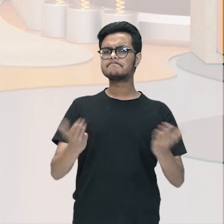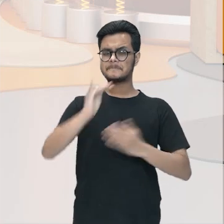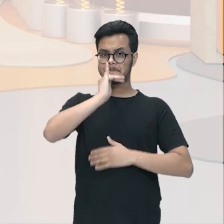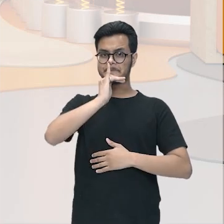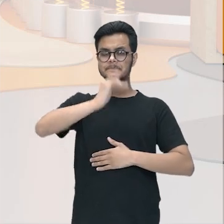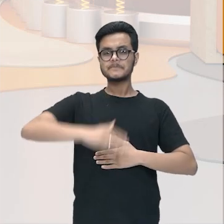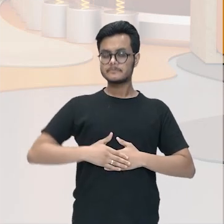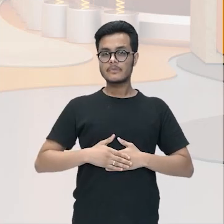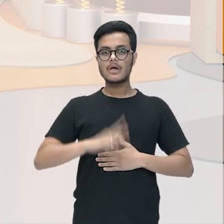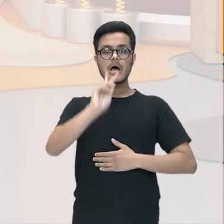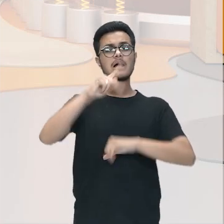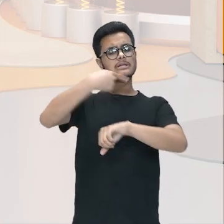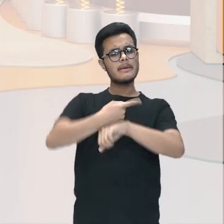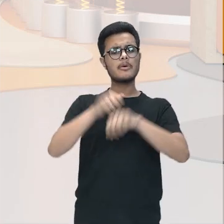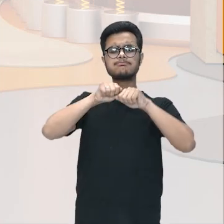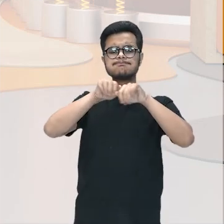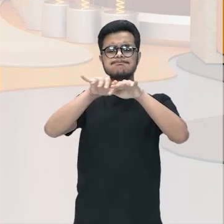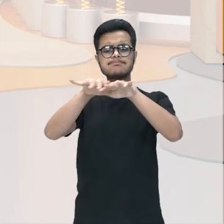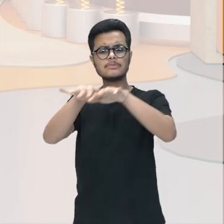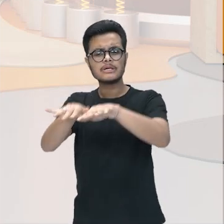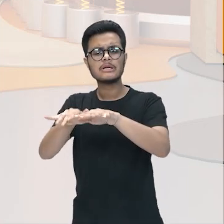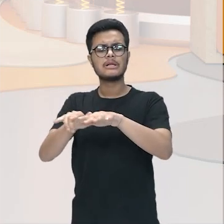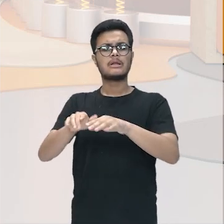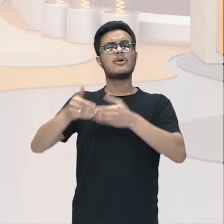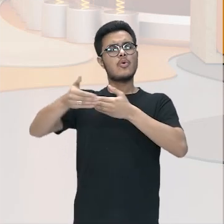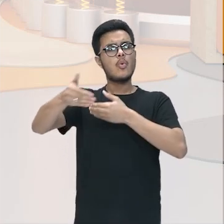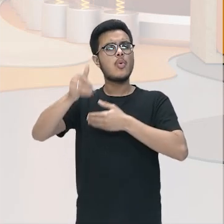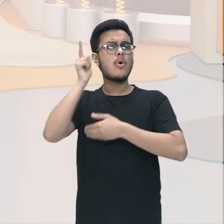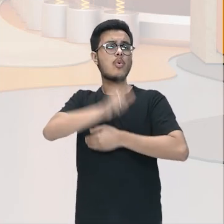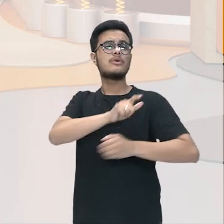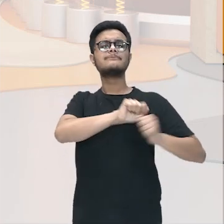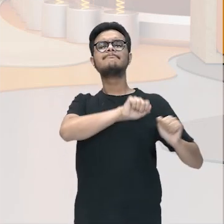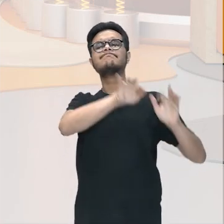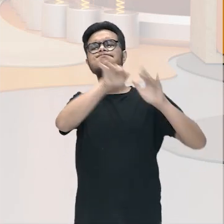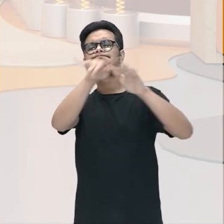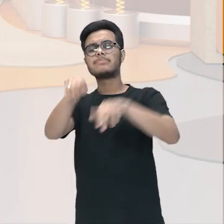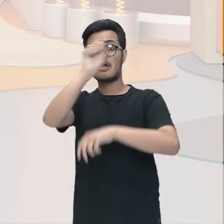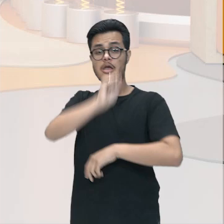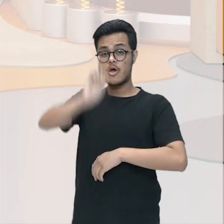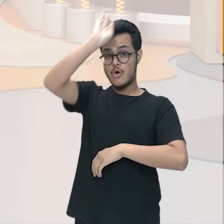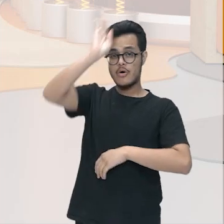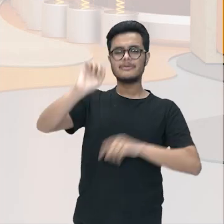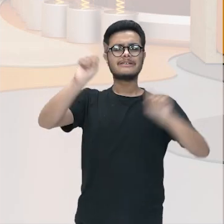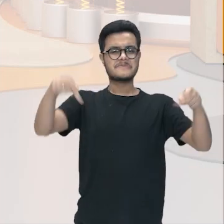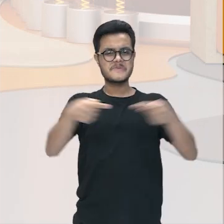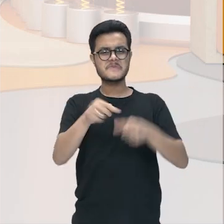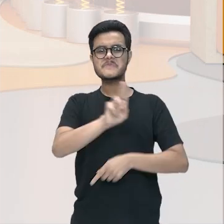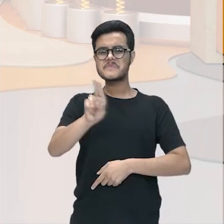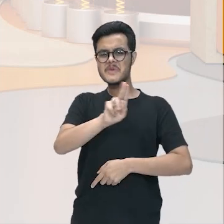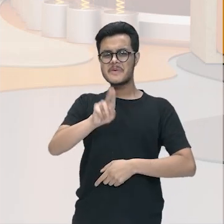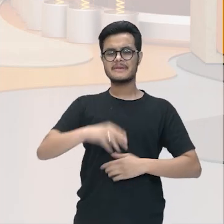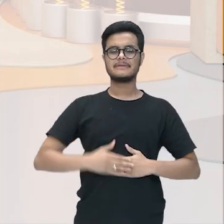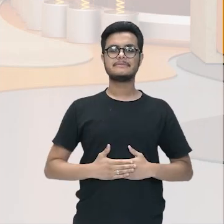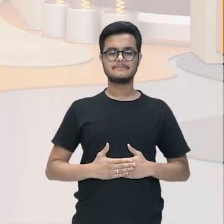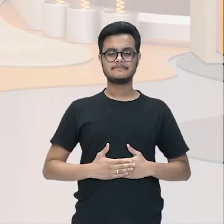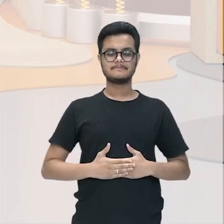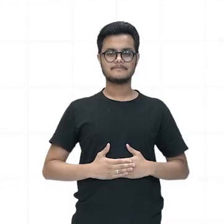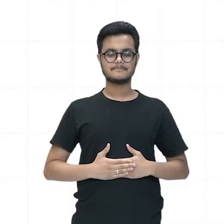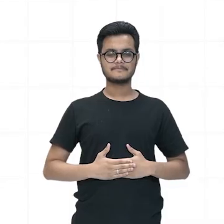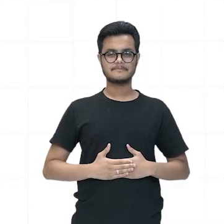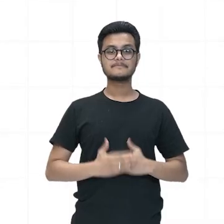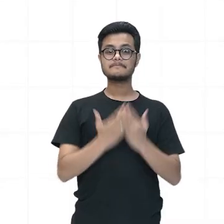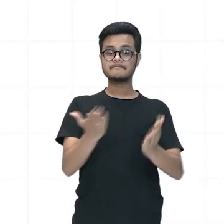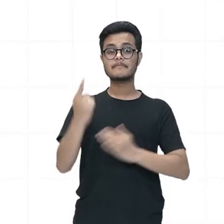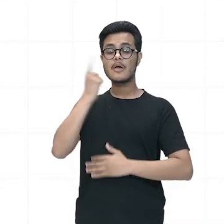vão ser conquistados, então, aí pelo Império Romano, por isso cultura greco-romana, tá? Acompanha ali comigo,